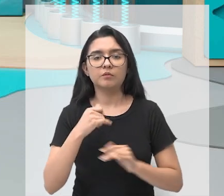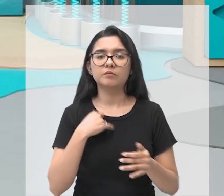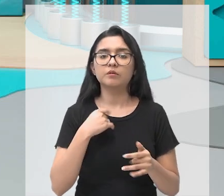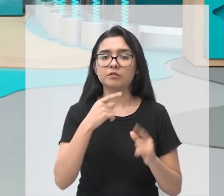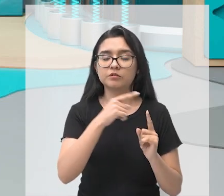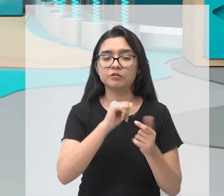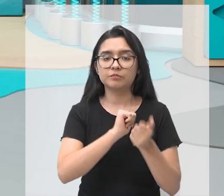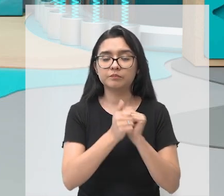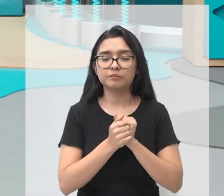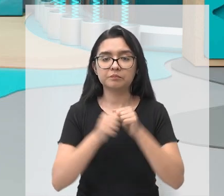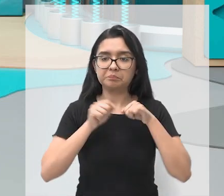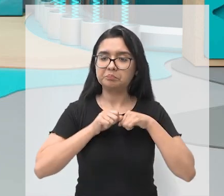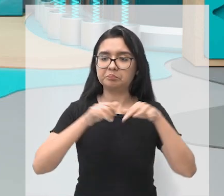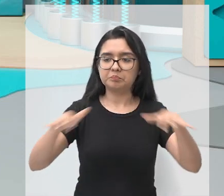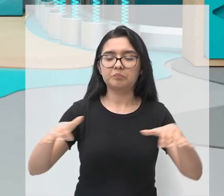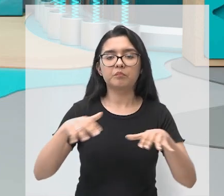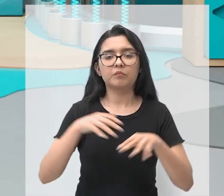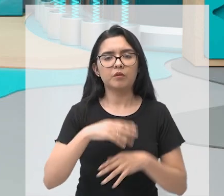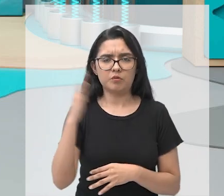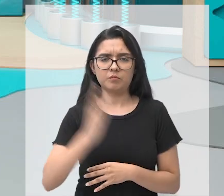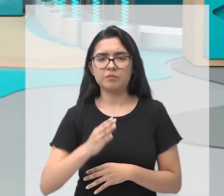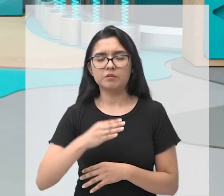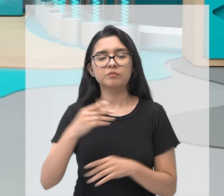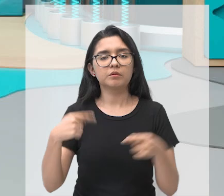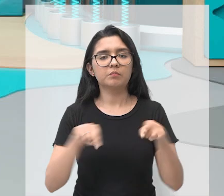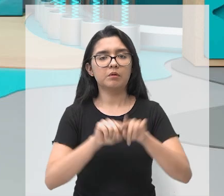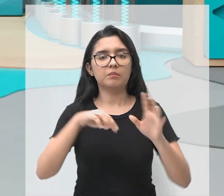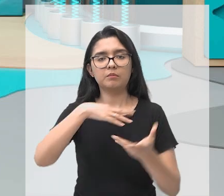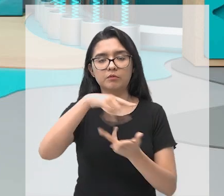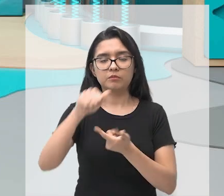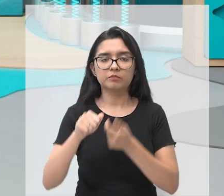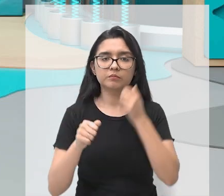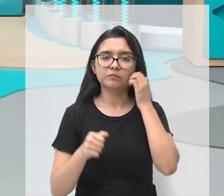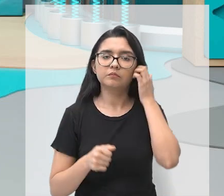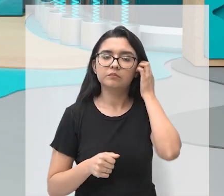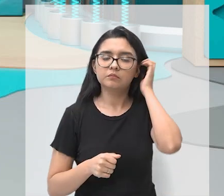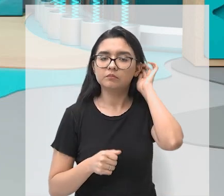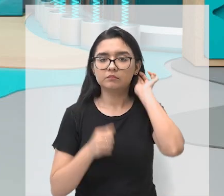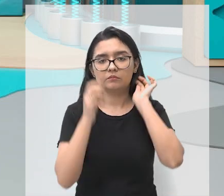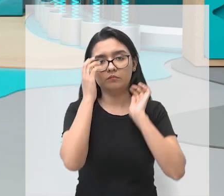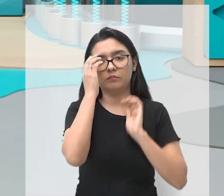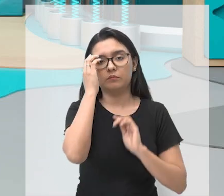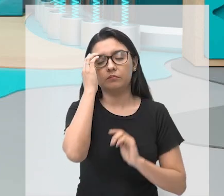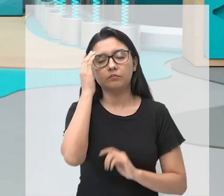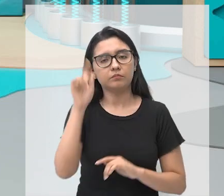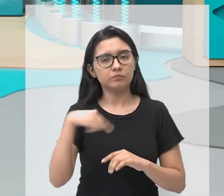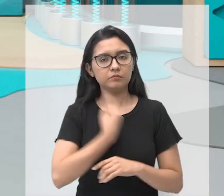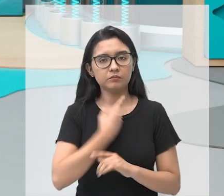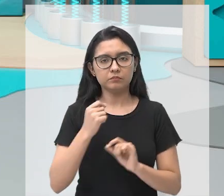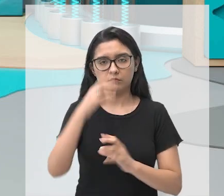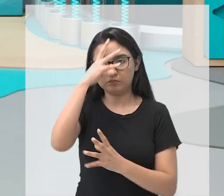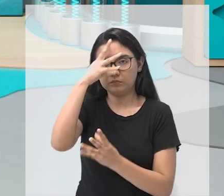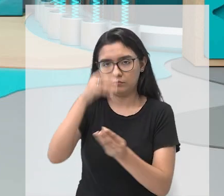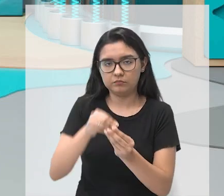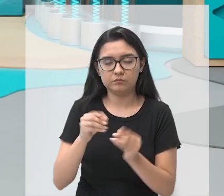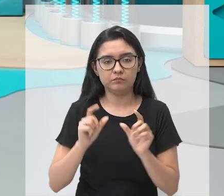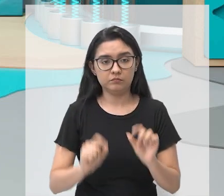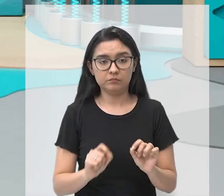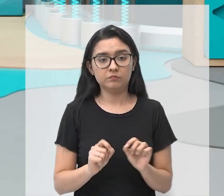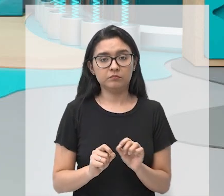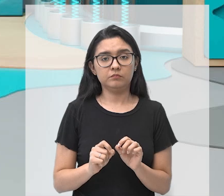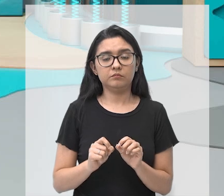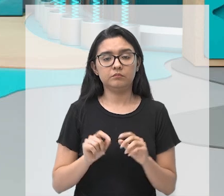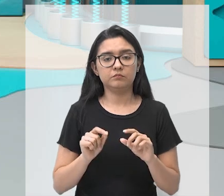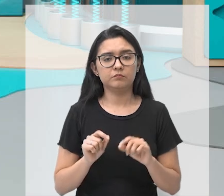popularidade, não só aqui no Brasil, mas no mundo inteiro. Para a gente entender um pouco melhor, ele é um esporte de